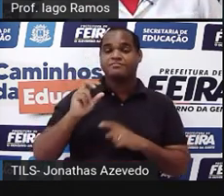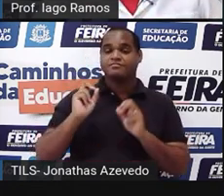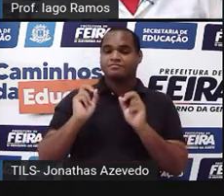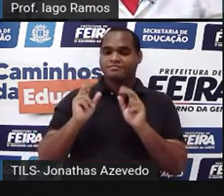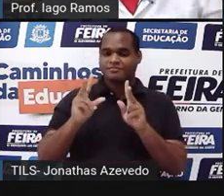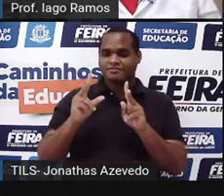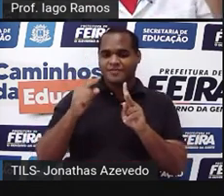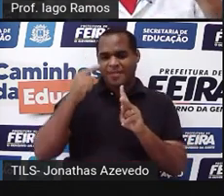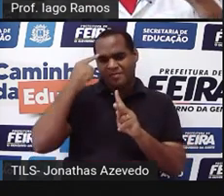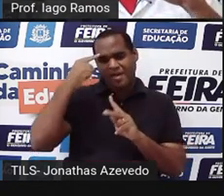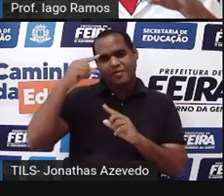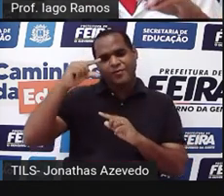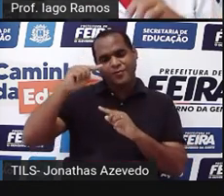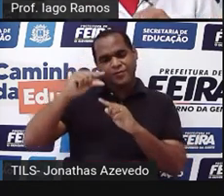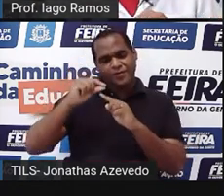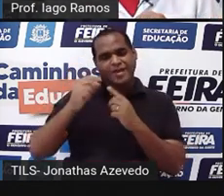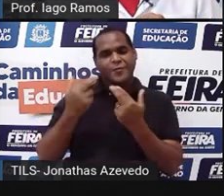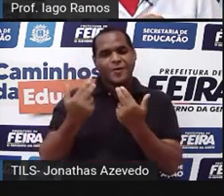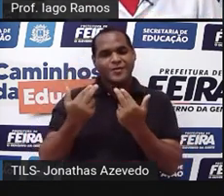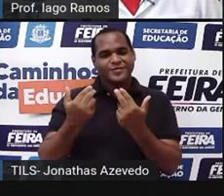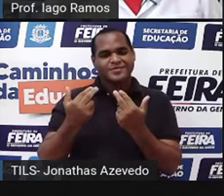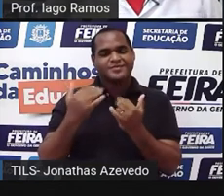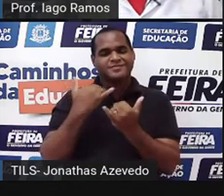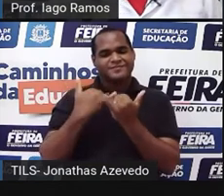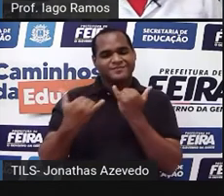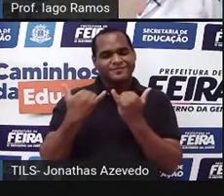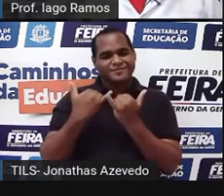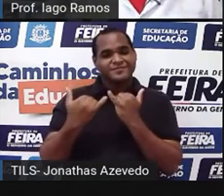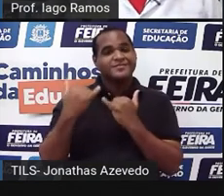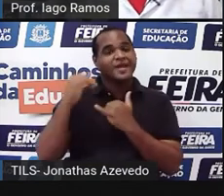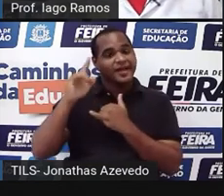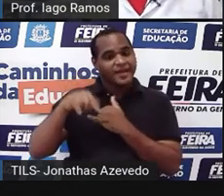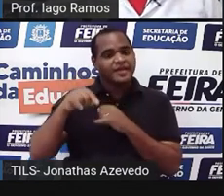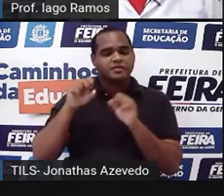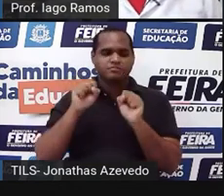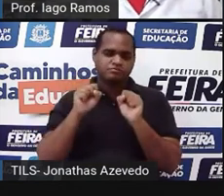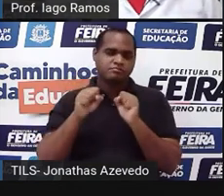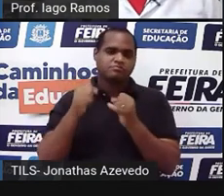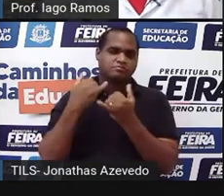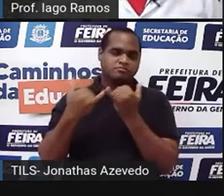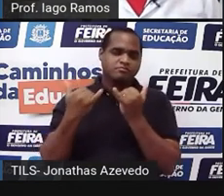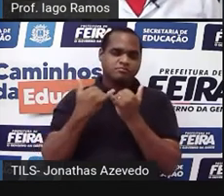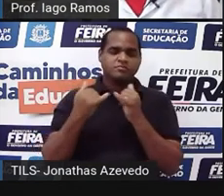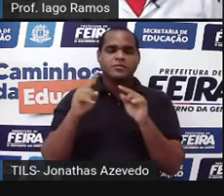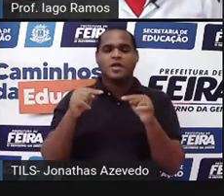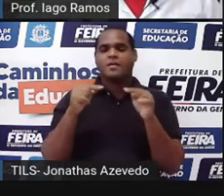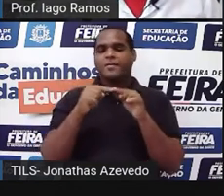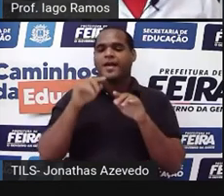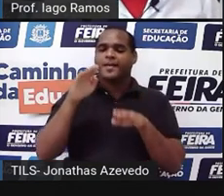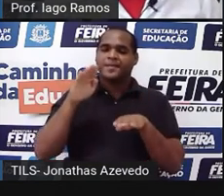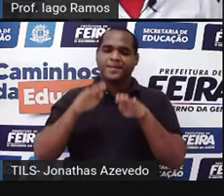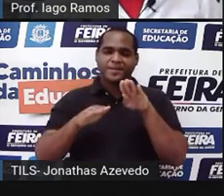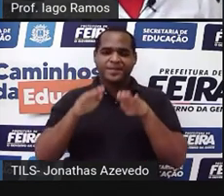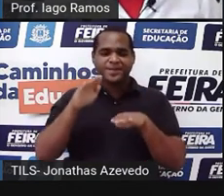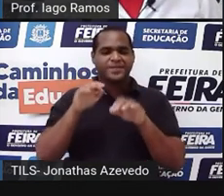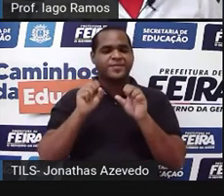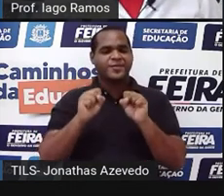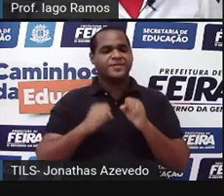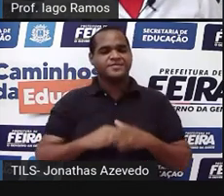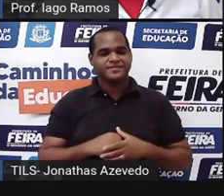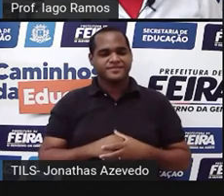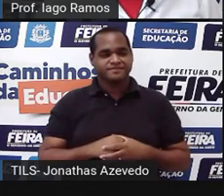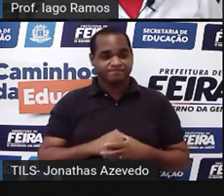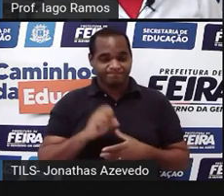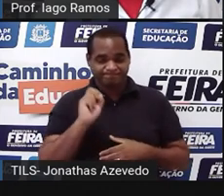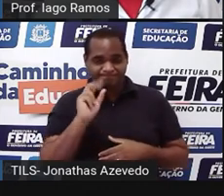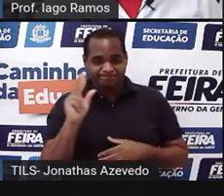mas tem que reduzir da mesma forma para que os lados correspondentes sejam proporcionais.